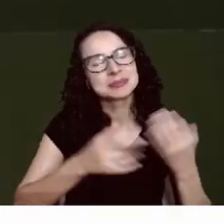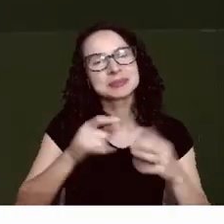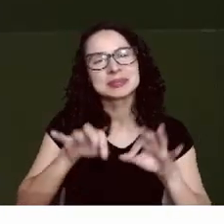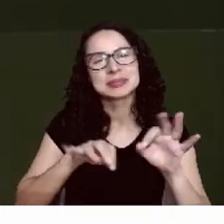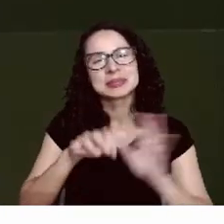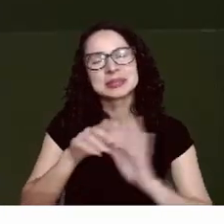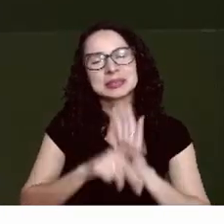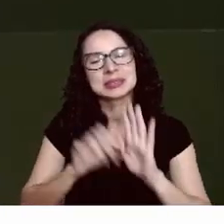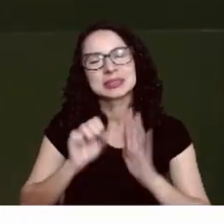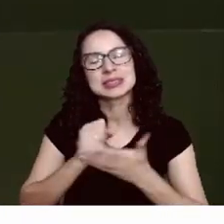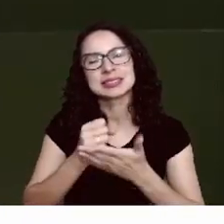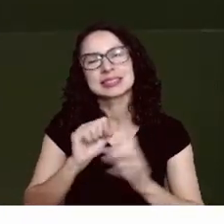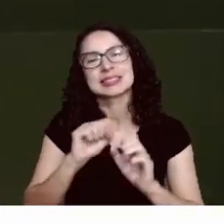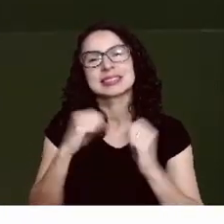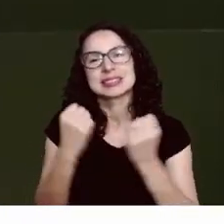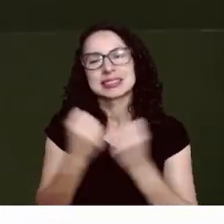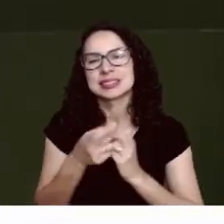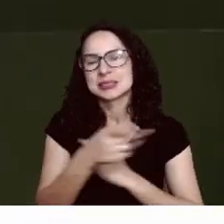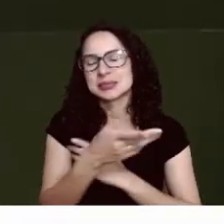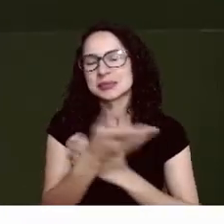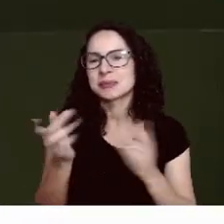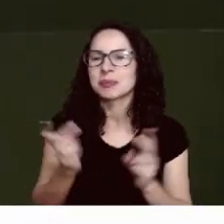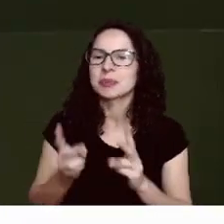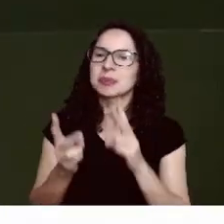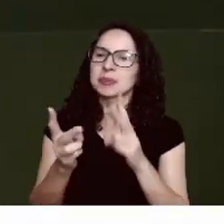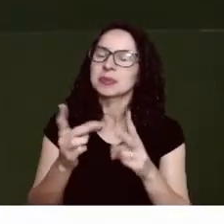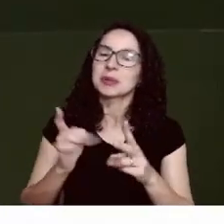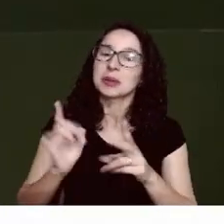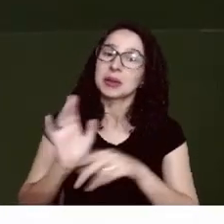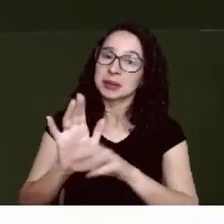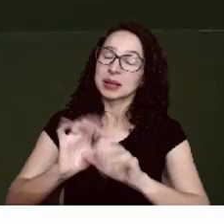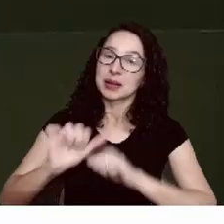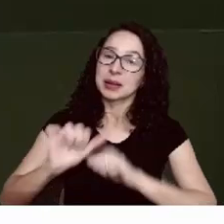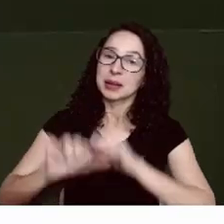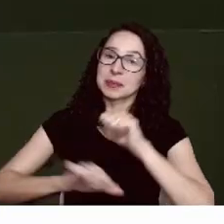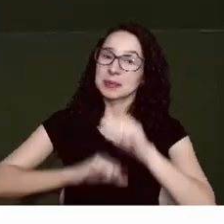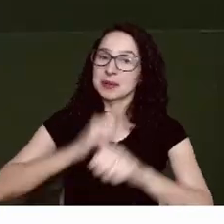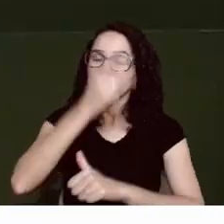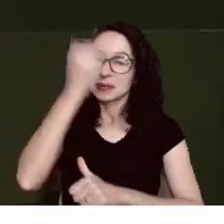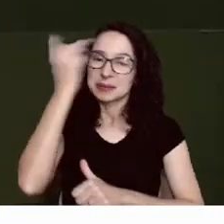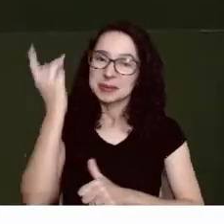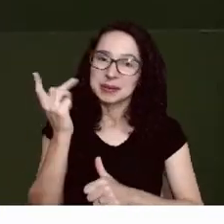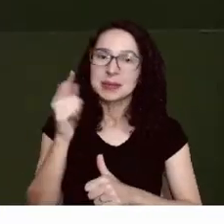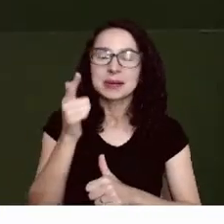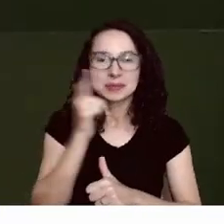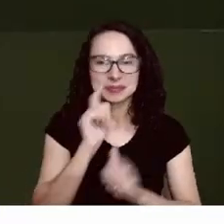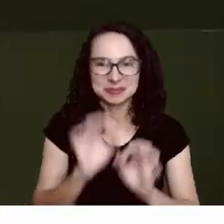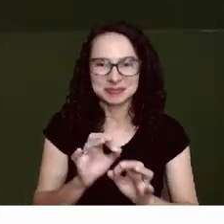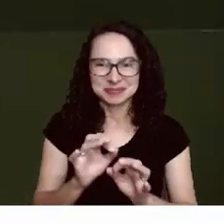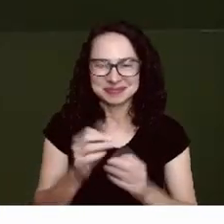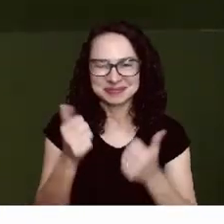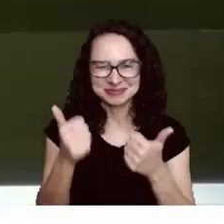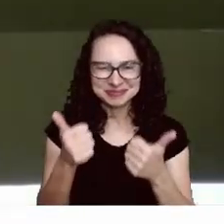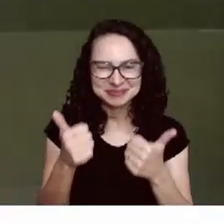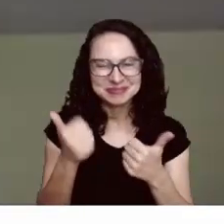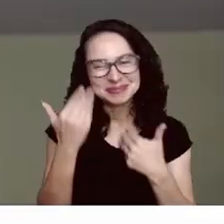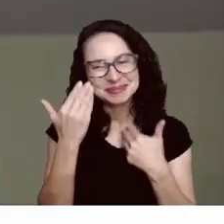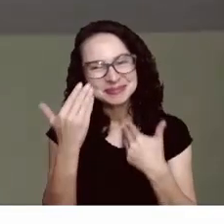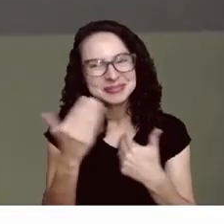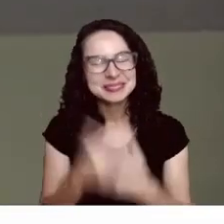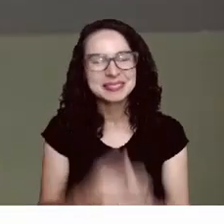e que vocês continuem fazendo a diferença na vida de muitas pessoas, que está dando certo. Valeu, muito obrigado.